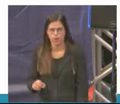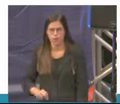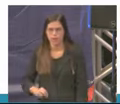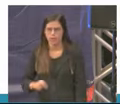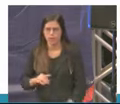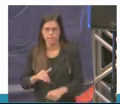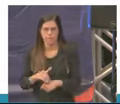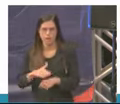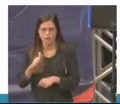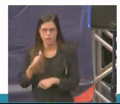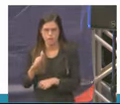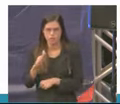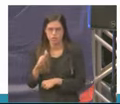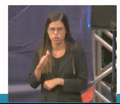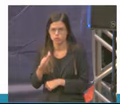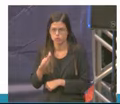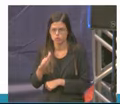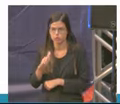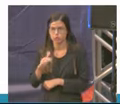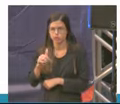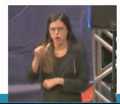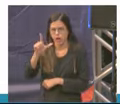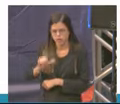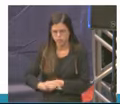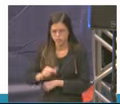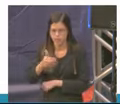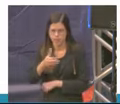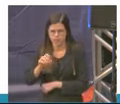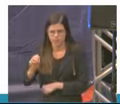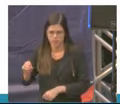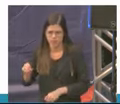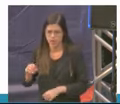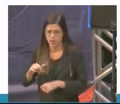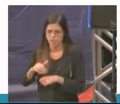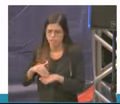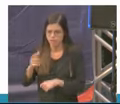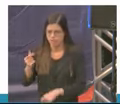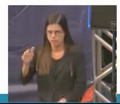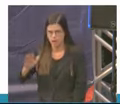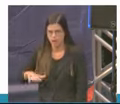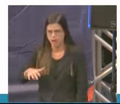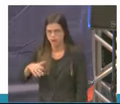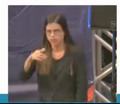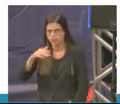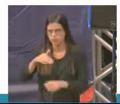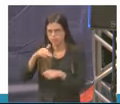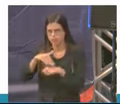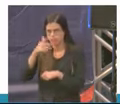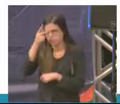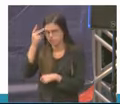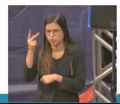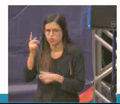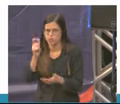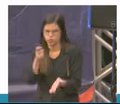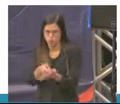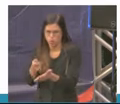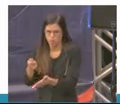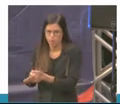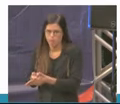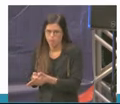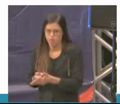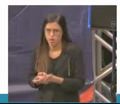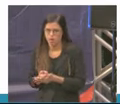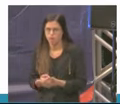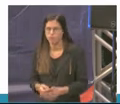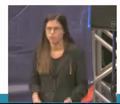mais hipoteticamente para 100. Como ficou mais barato, mais gente consome. Mais um toque, por favor. Com